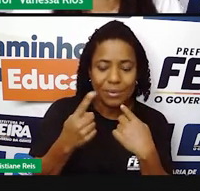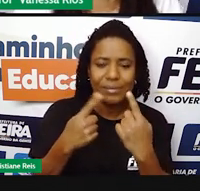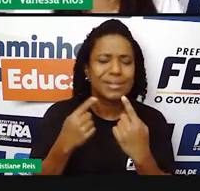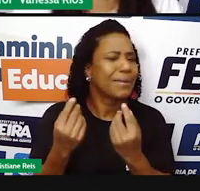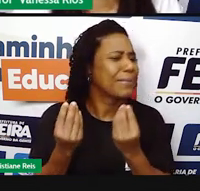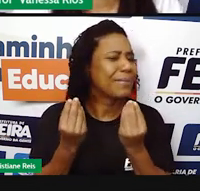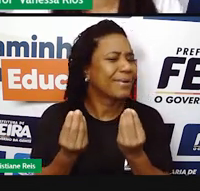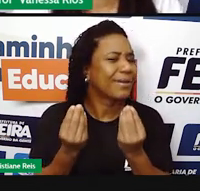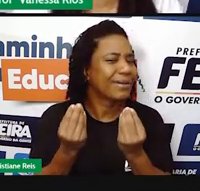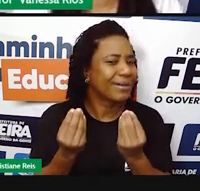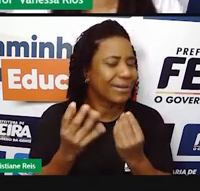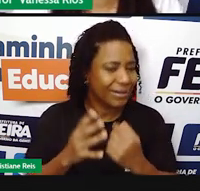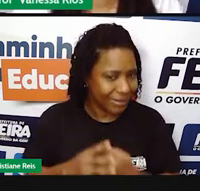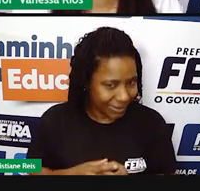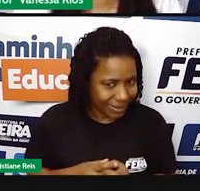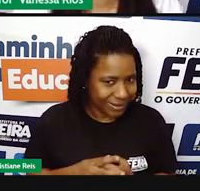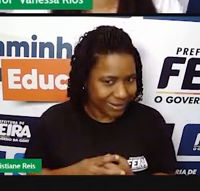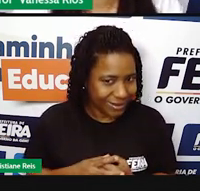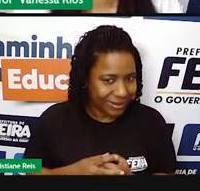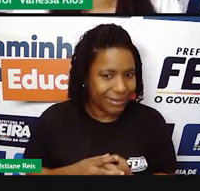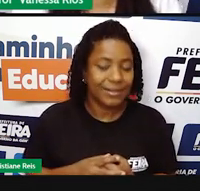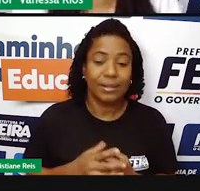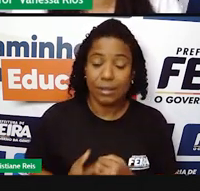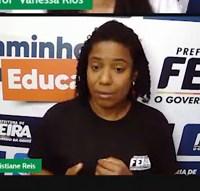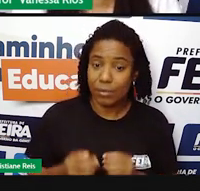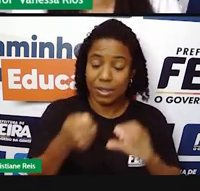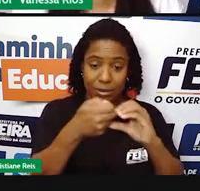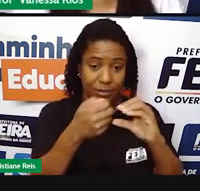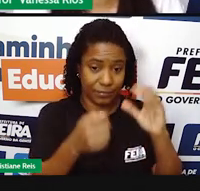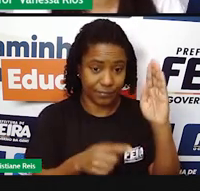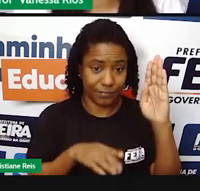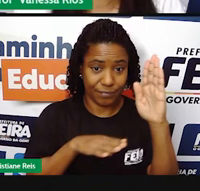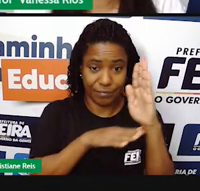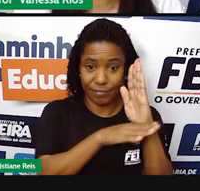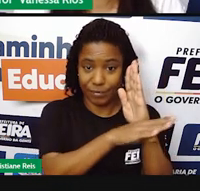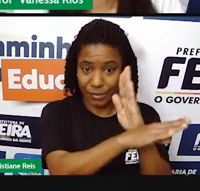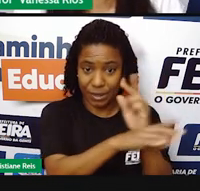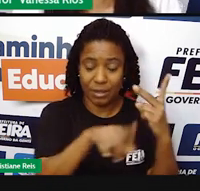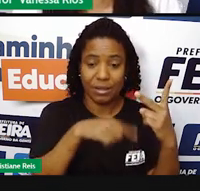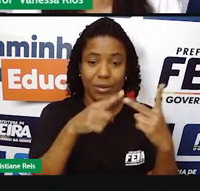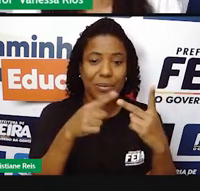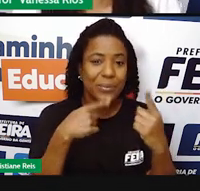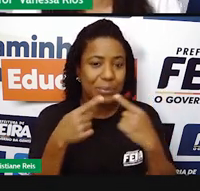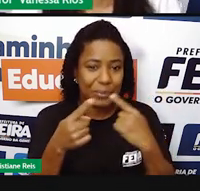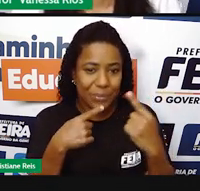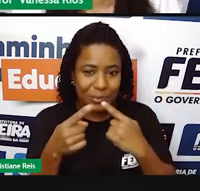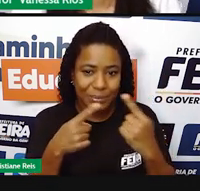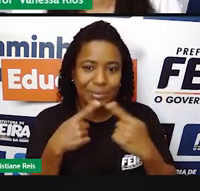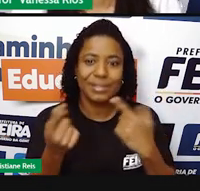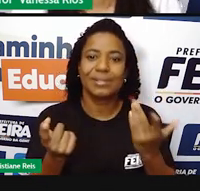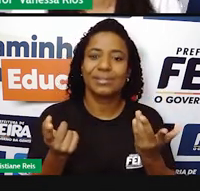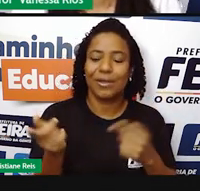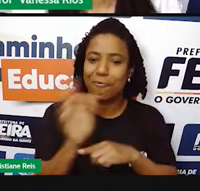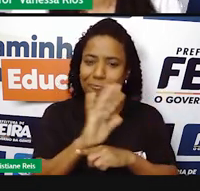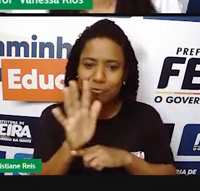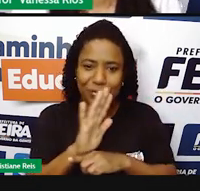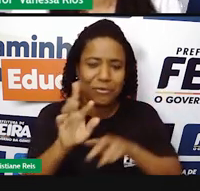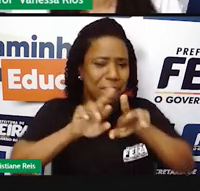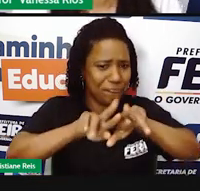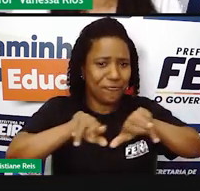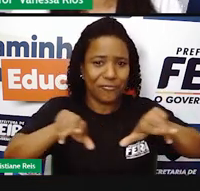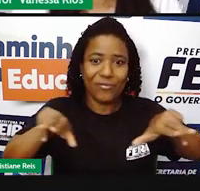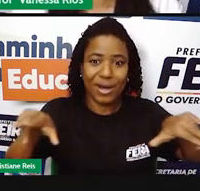na reportagem? Esses elementos eles vão servir para complementar, para completar a intenção